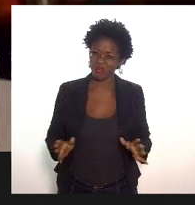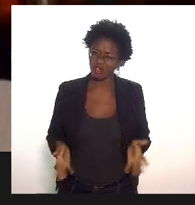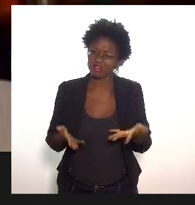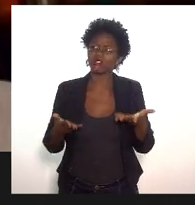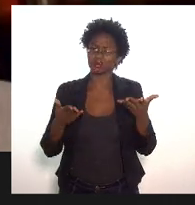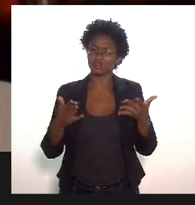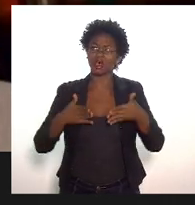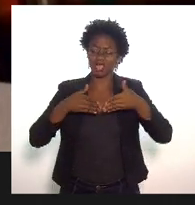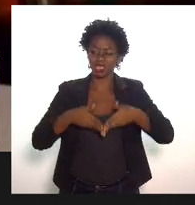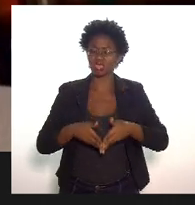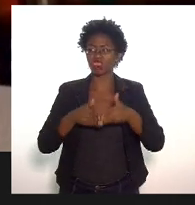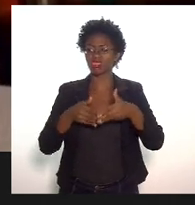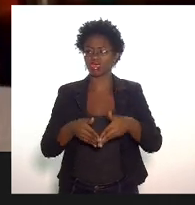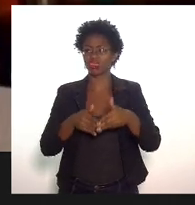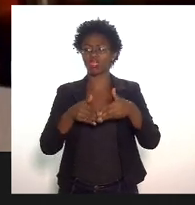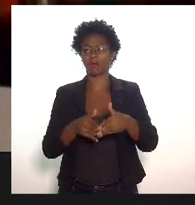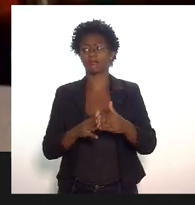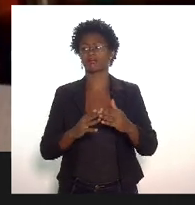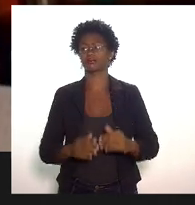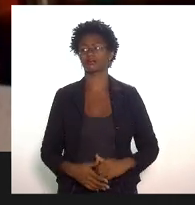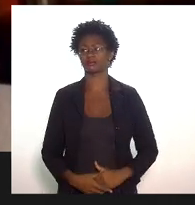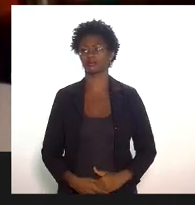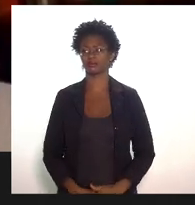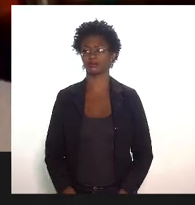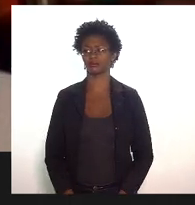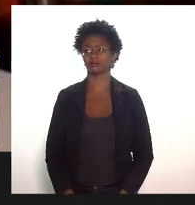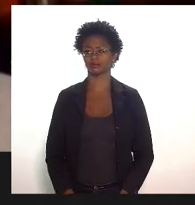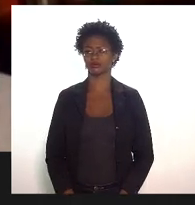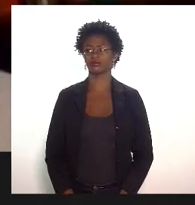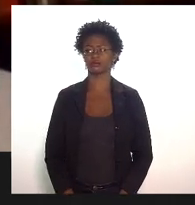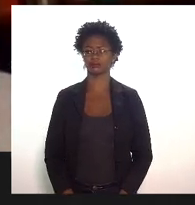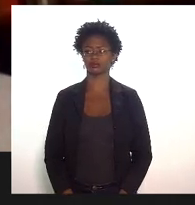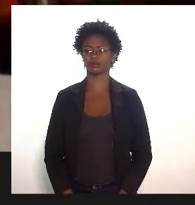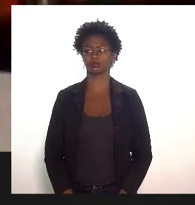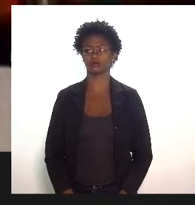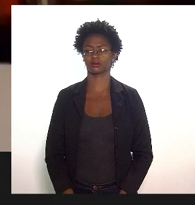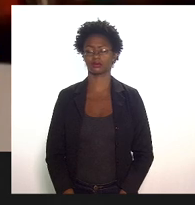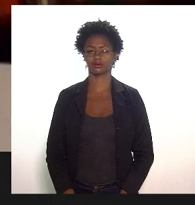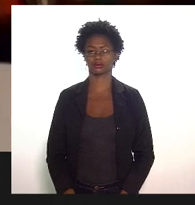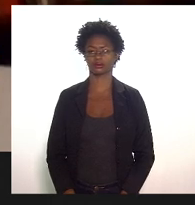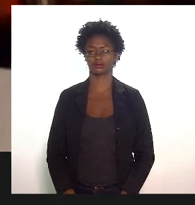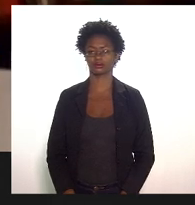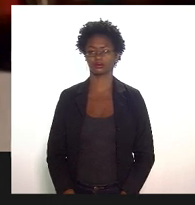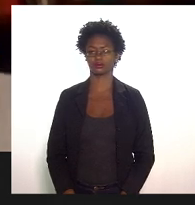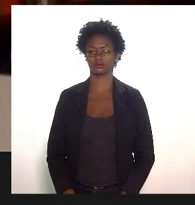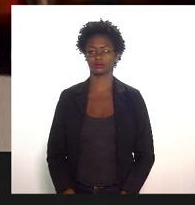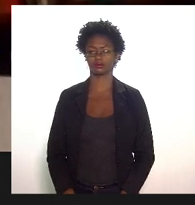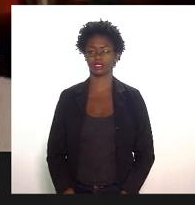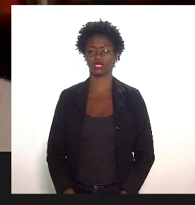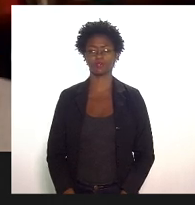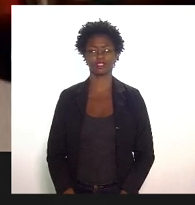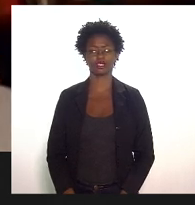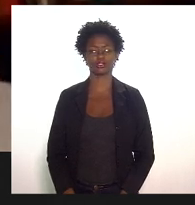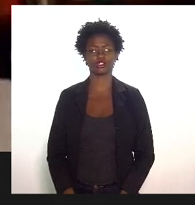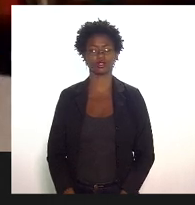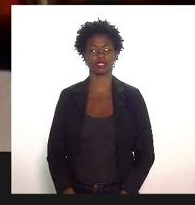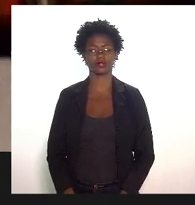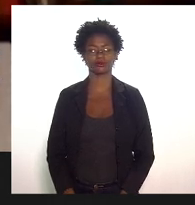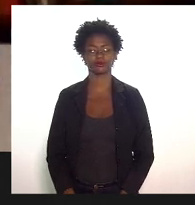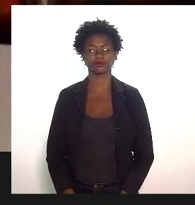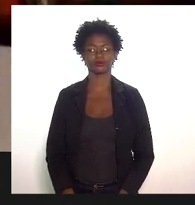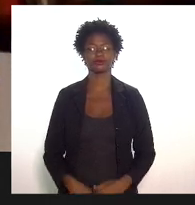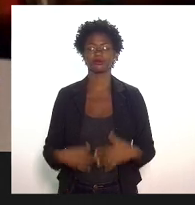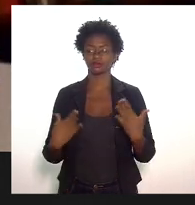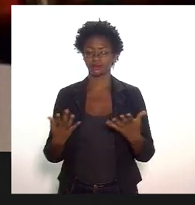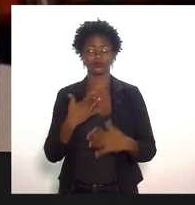indústria naval ela não foi valorizada, ou ela não foi retroalimentada pelos diversos setores que alimentam a indústria naval. E é